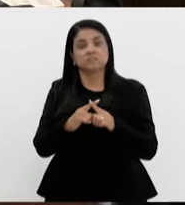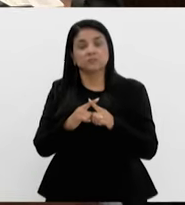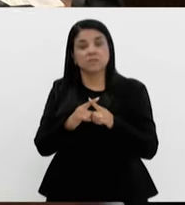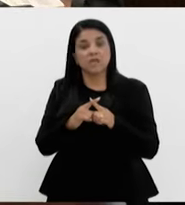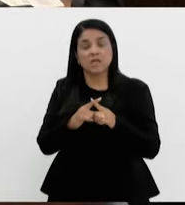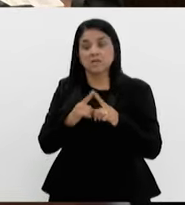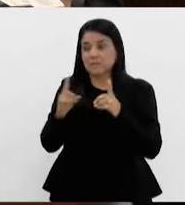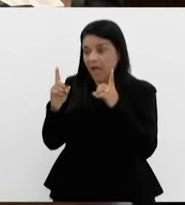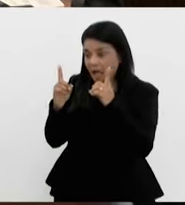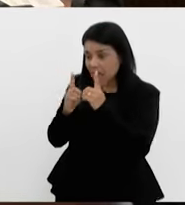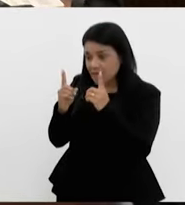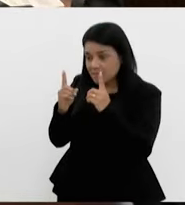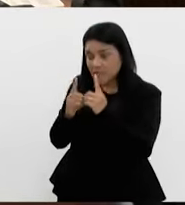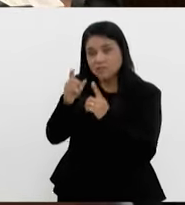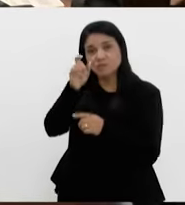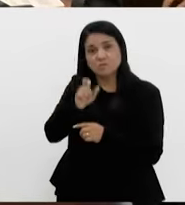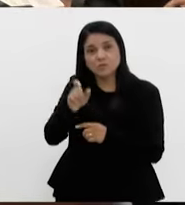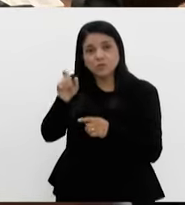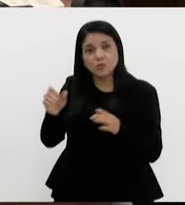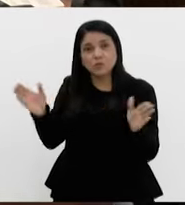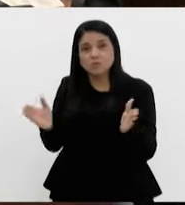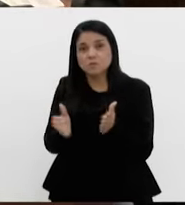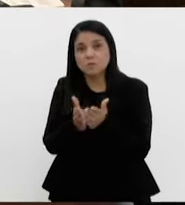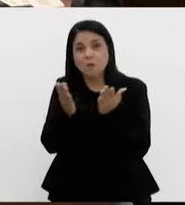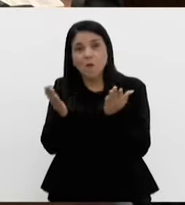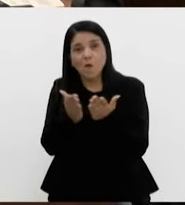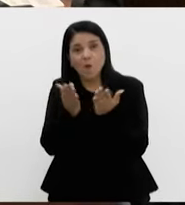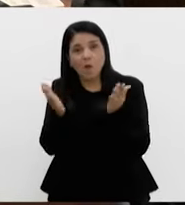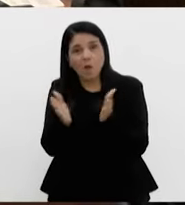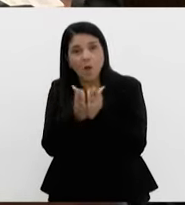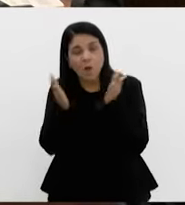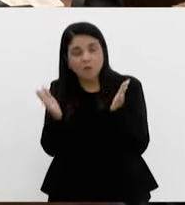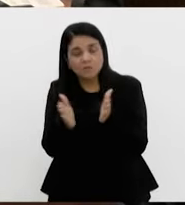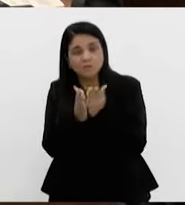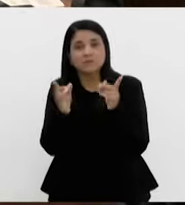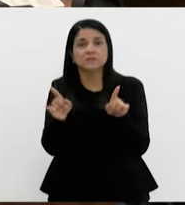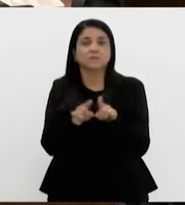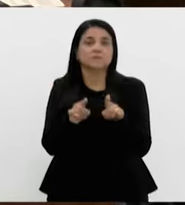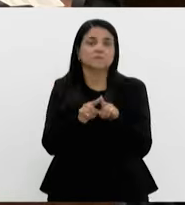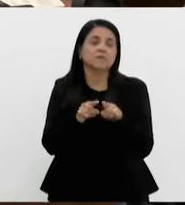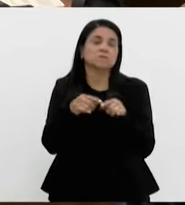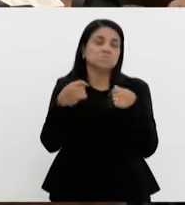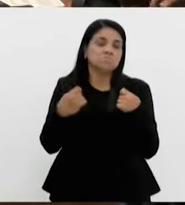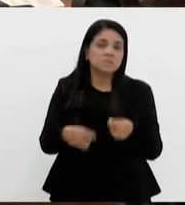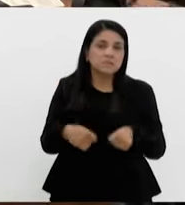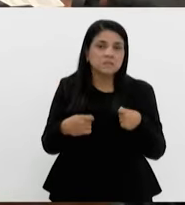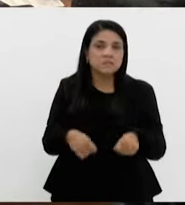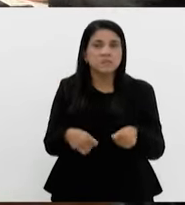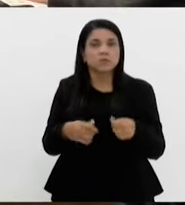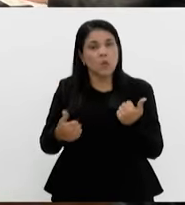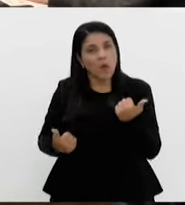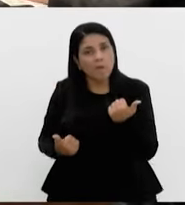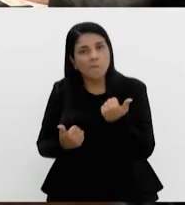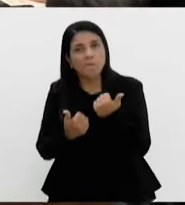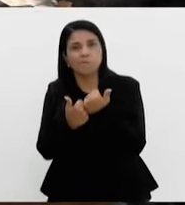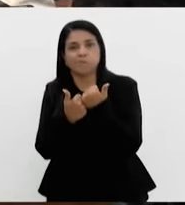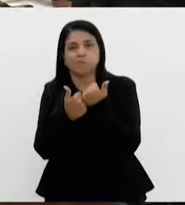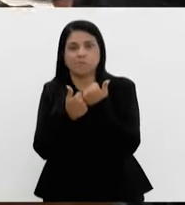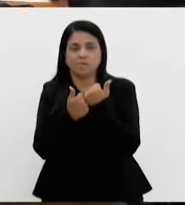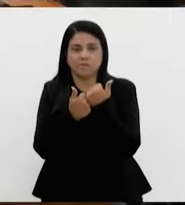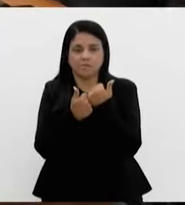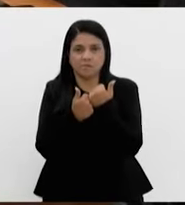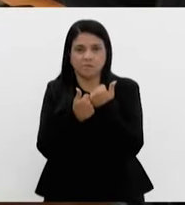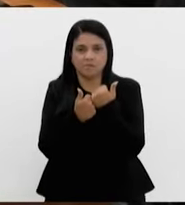não chega e aonde os mais desvalidos, os mais miseráveis, precisam de algum tipo de apoio, às